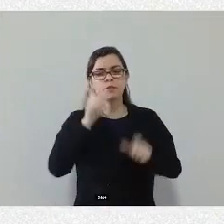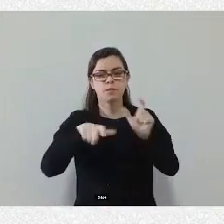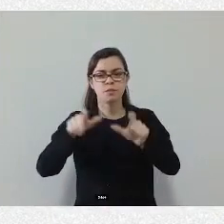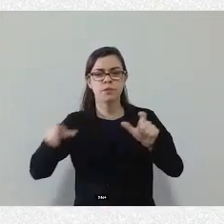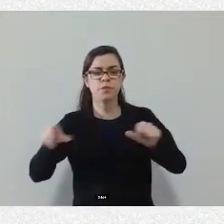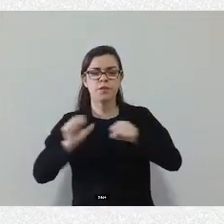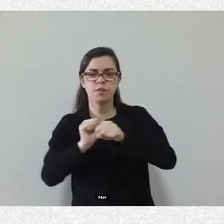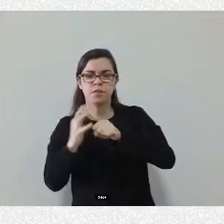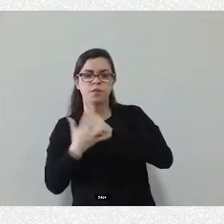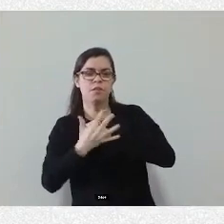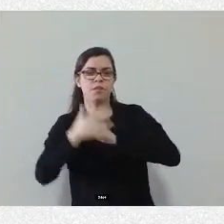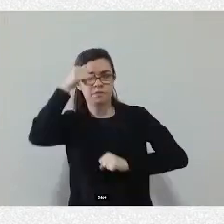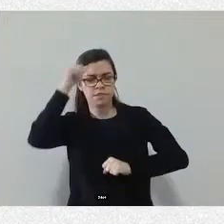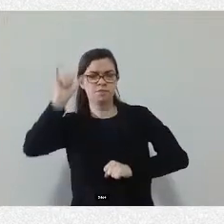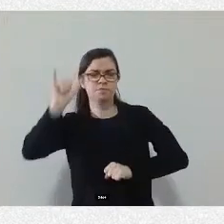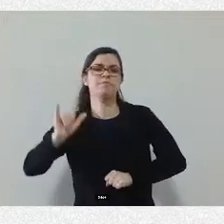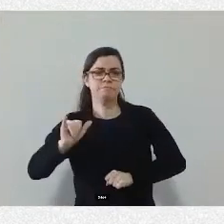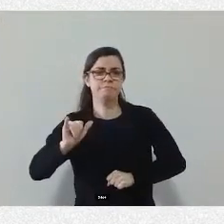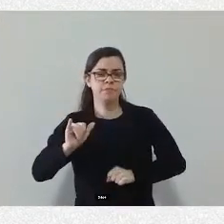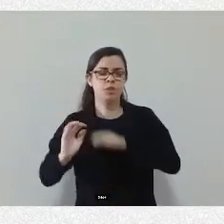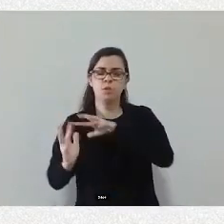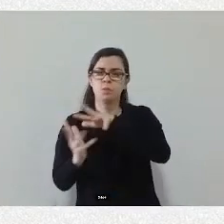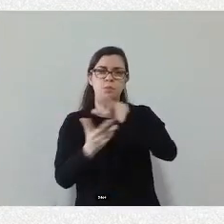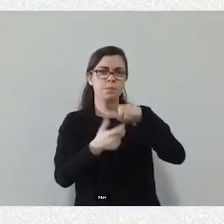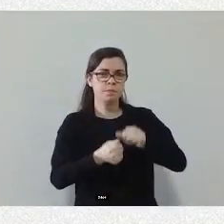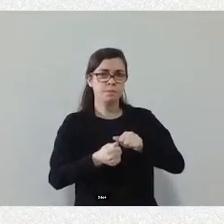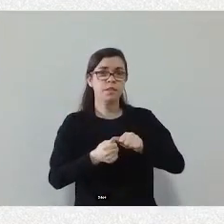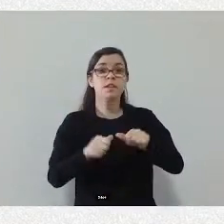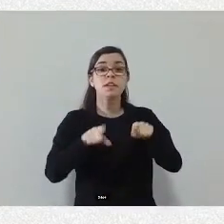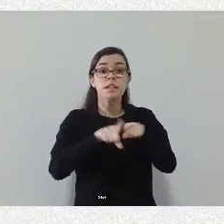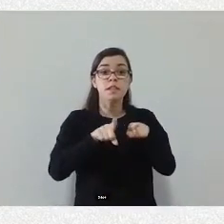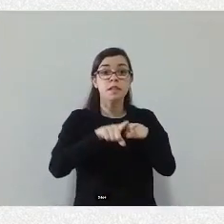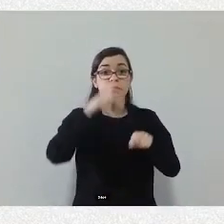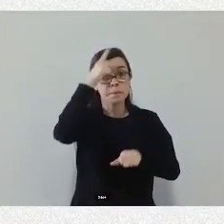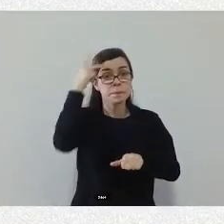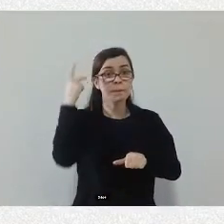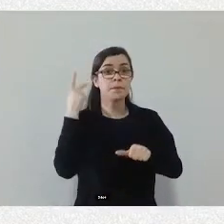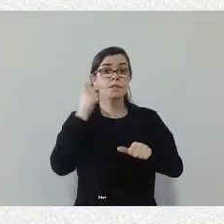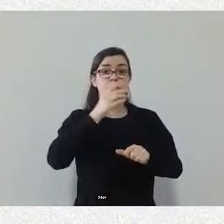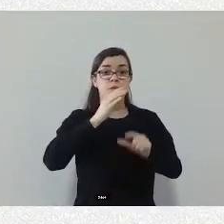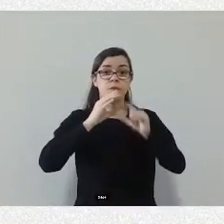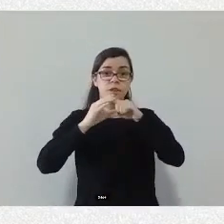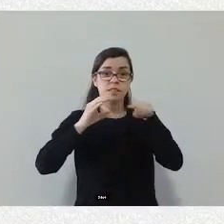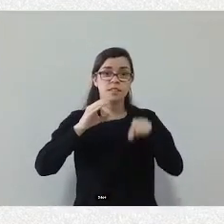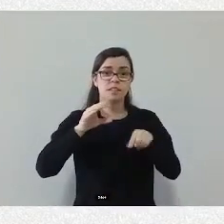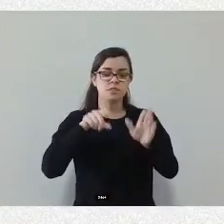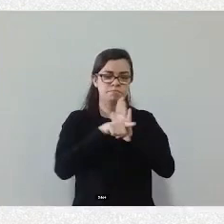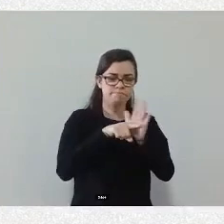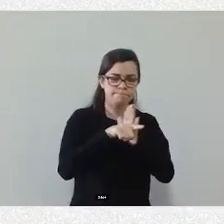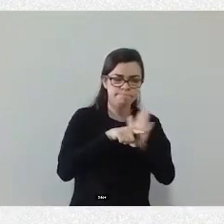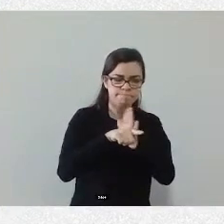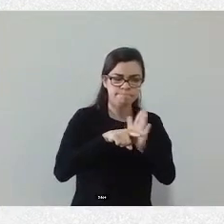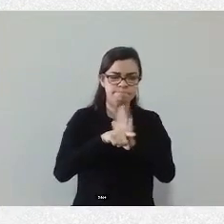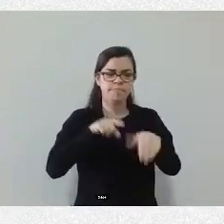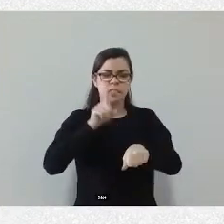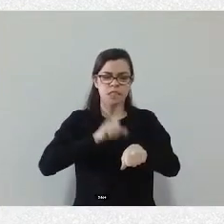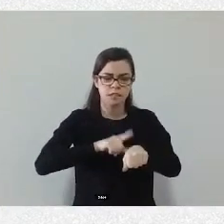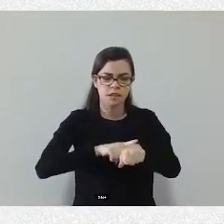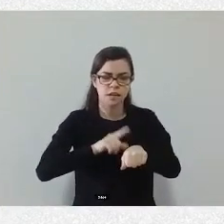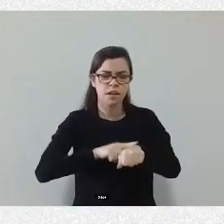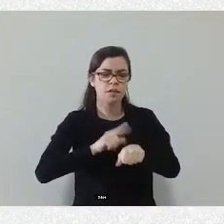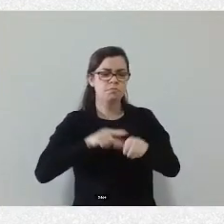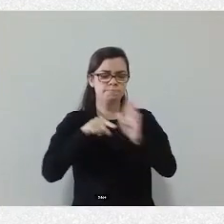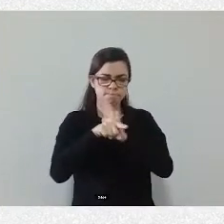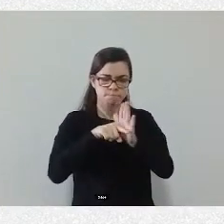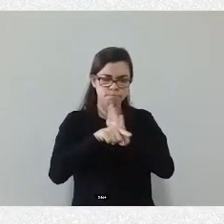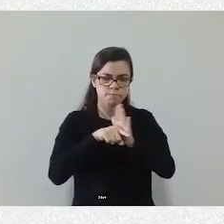todo. Nossos cientistas não mediram esforços, nem tempo de trabalho, nem dedicação, e pautado